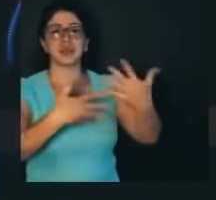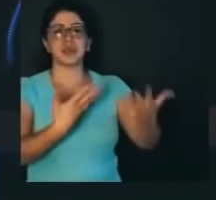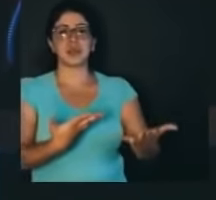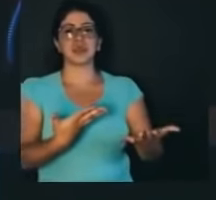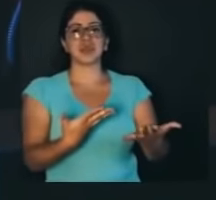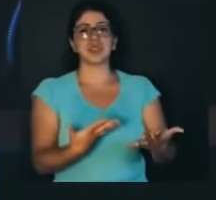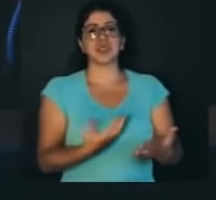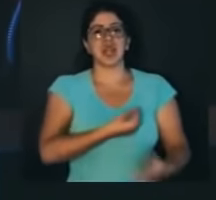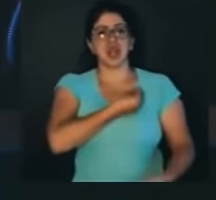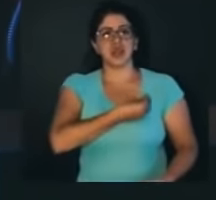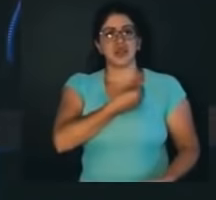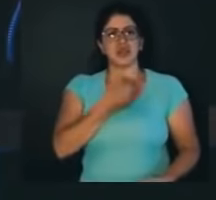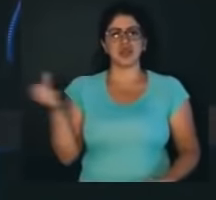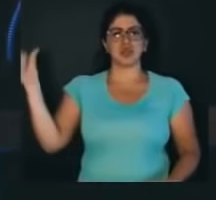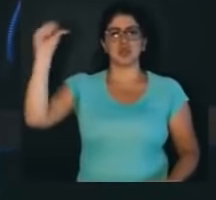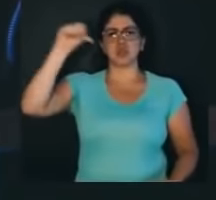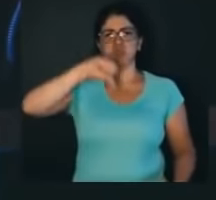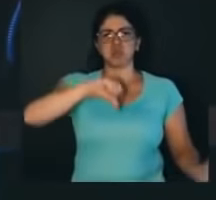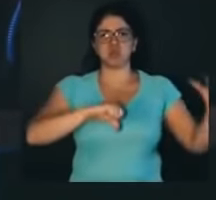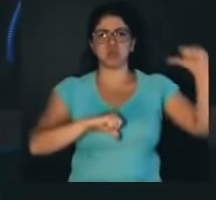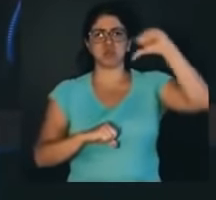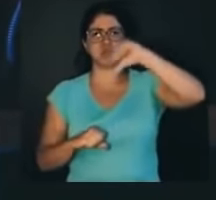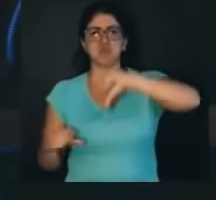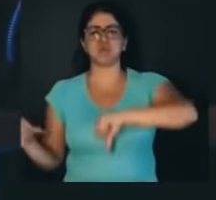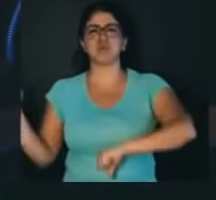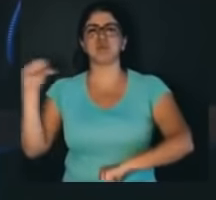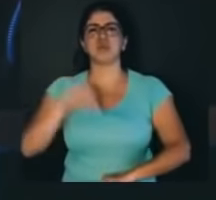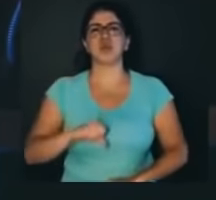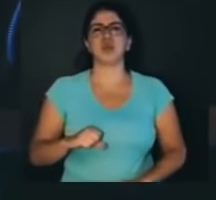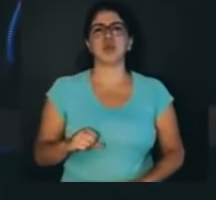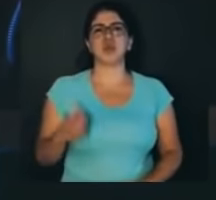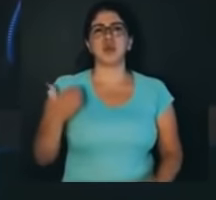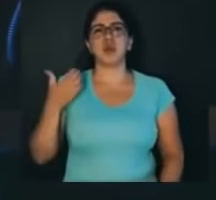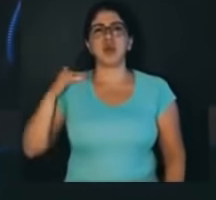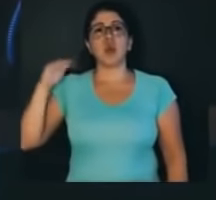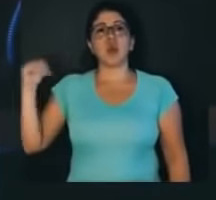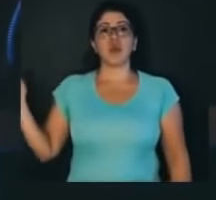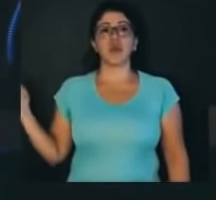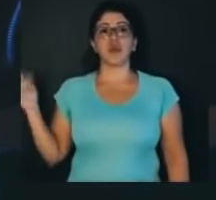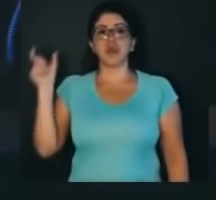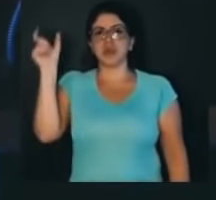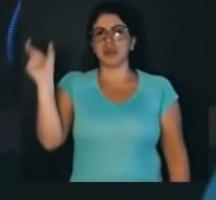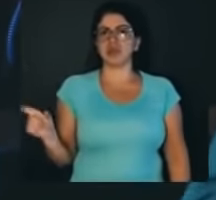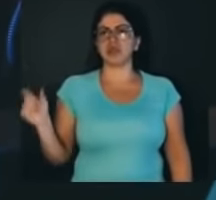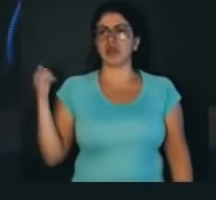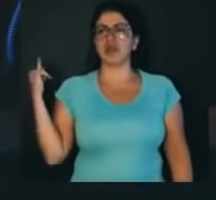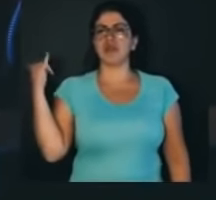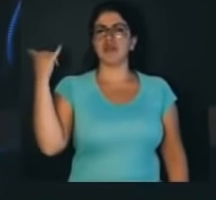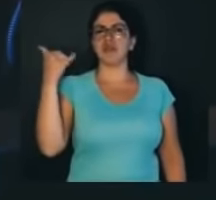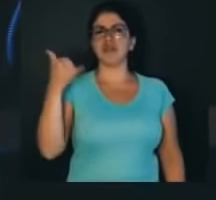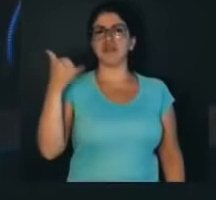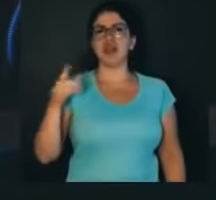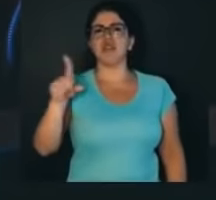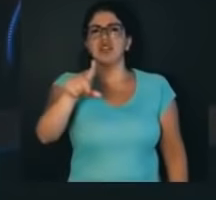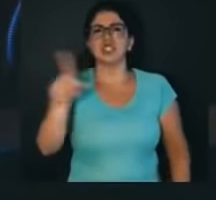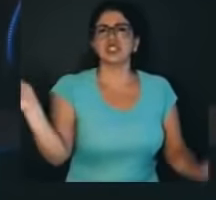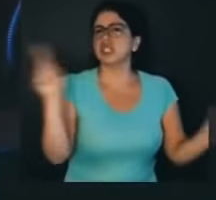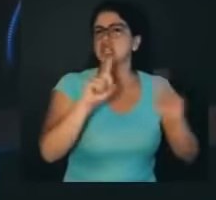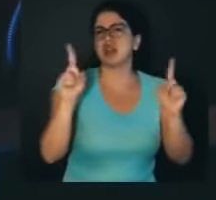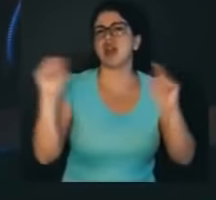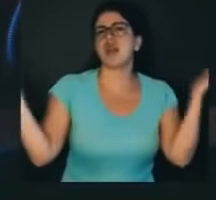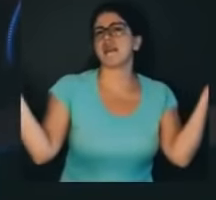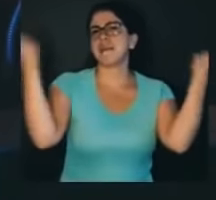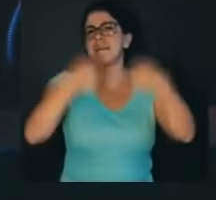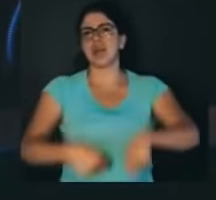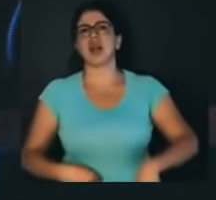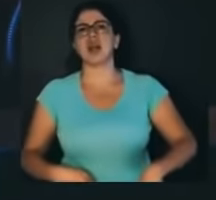quando forem dizer, você não é capaz, você não consegue fazer isso, meu Deus do céu, você não tem culpa, culpado sou eu